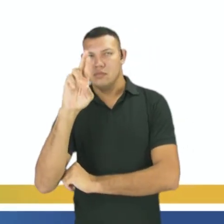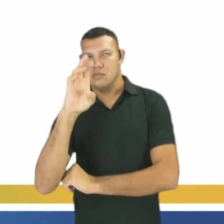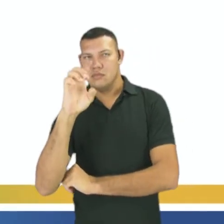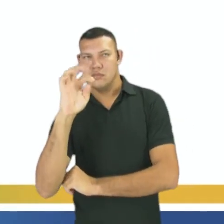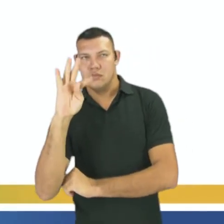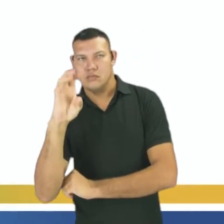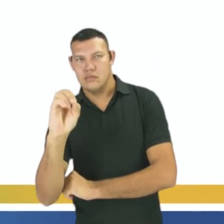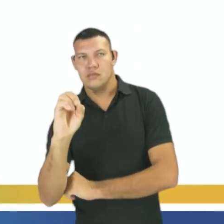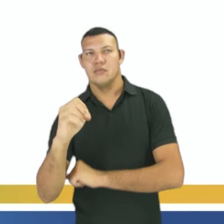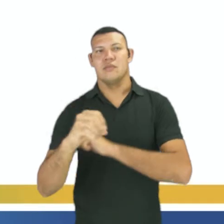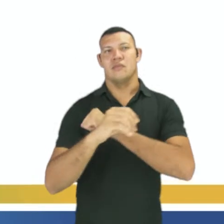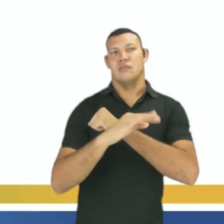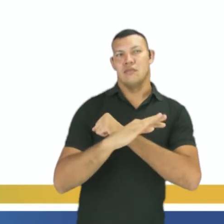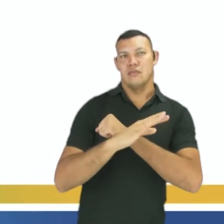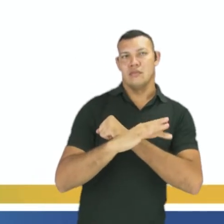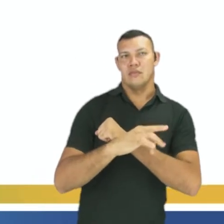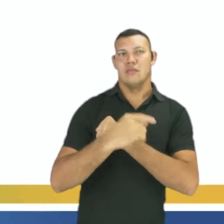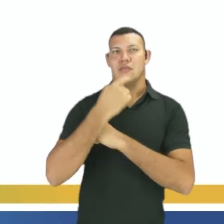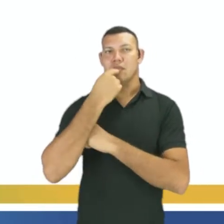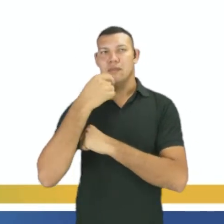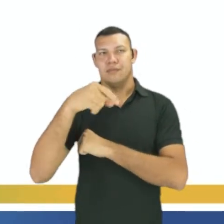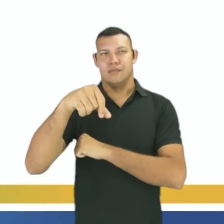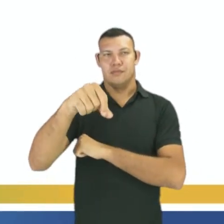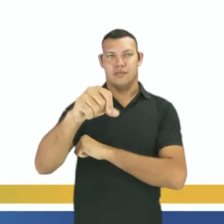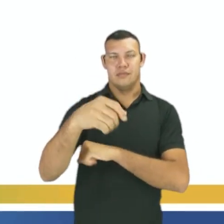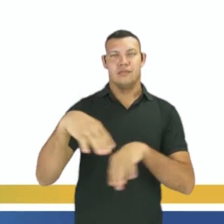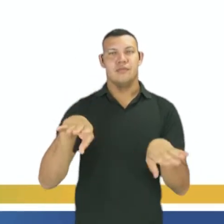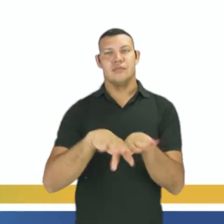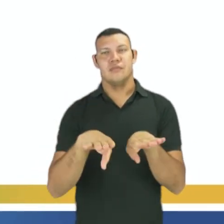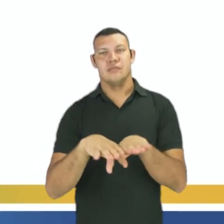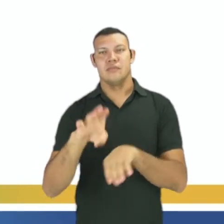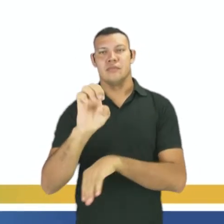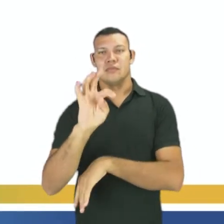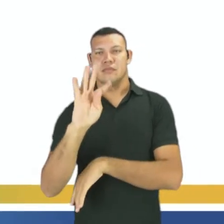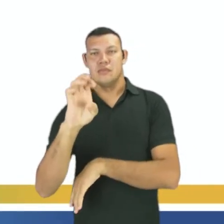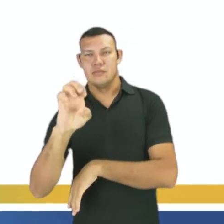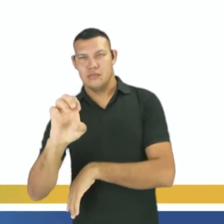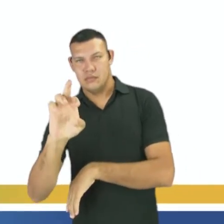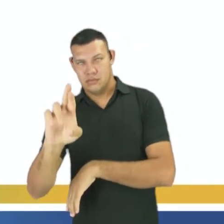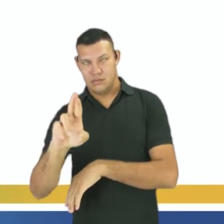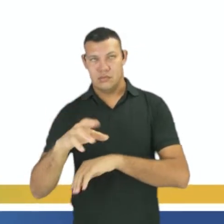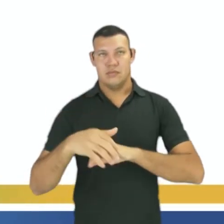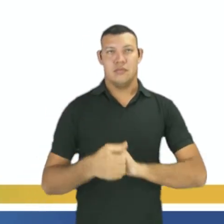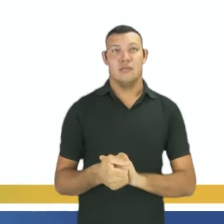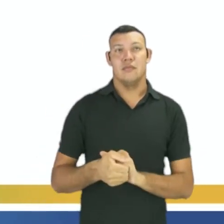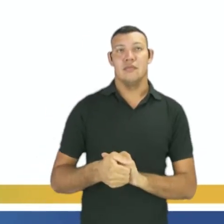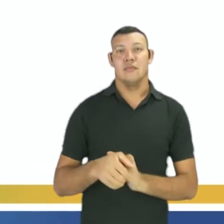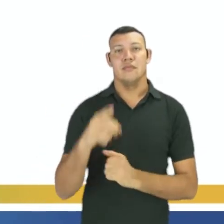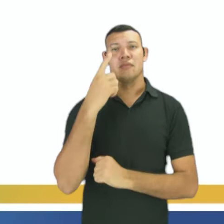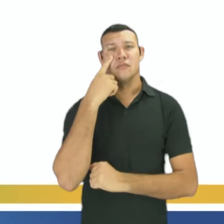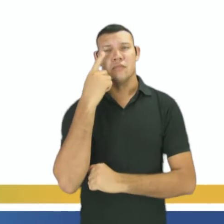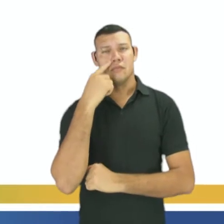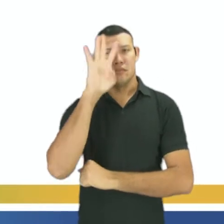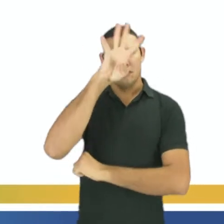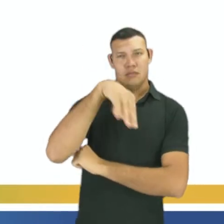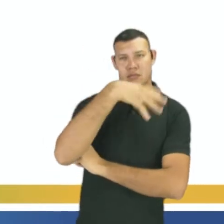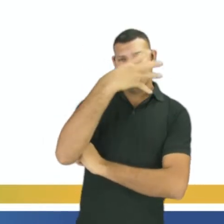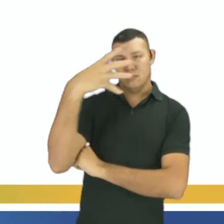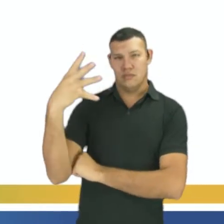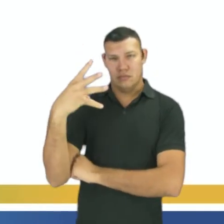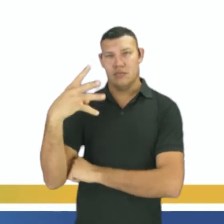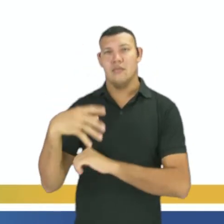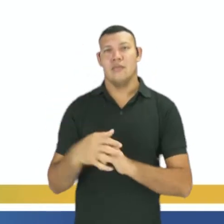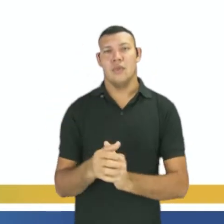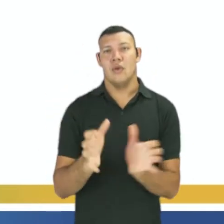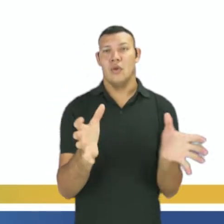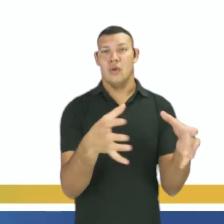sal orgânico e éter. Bem, como vocês podem observar aqui no grupo funcional, a semelhança